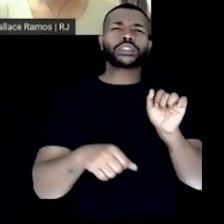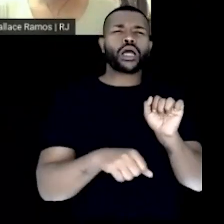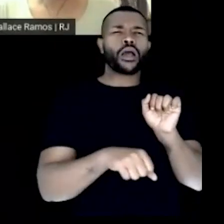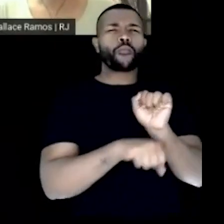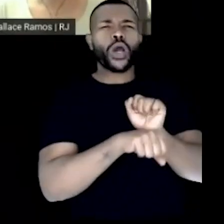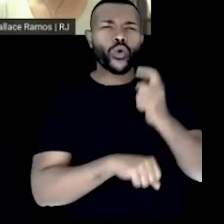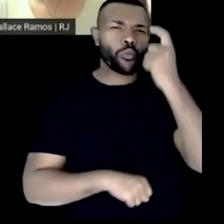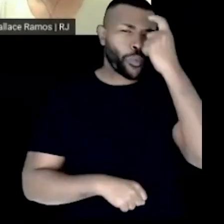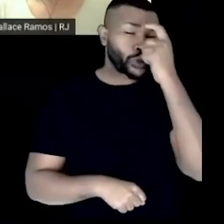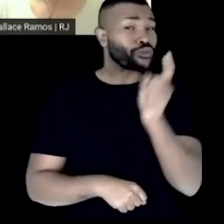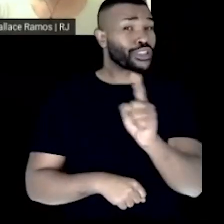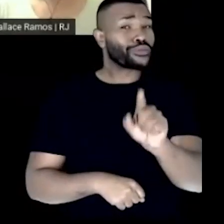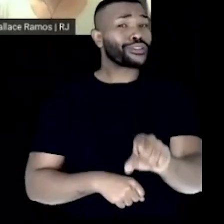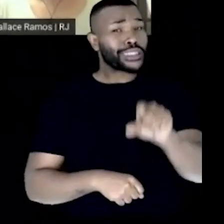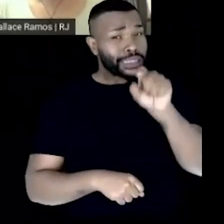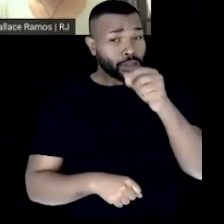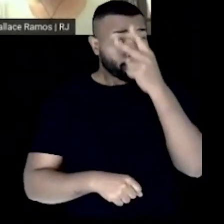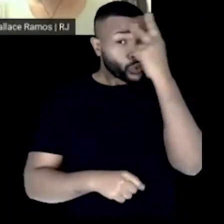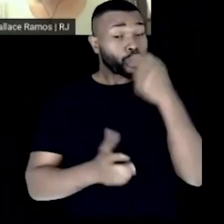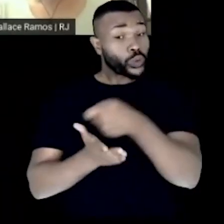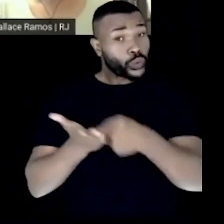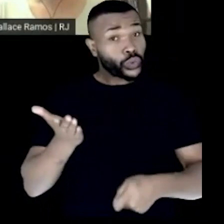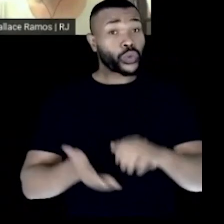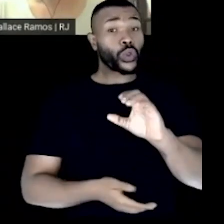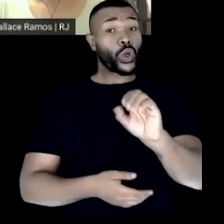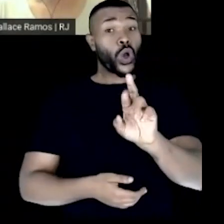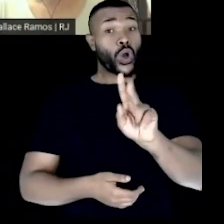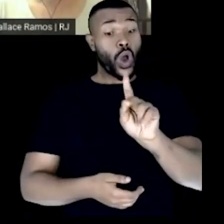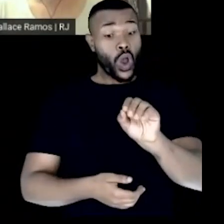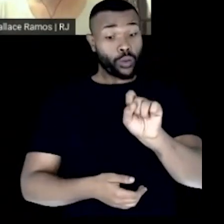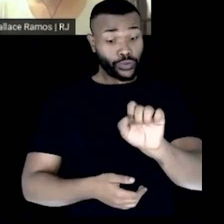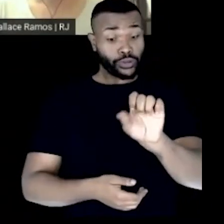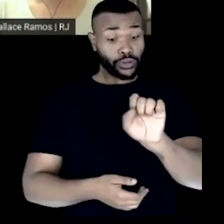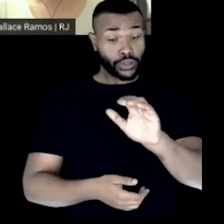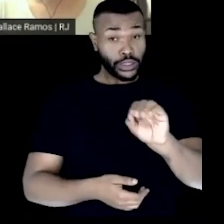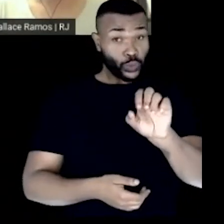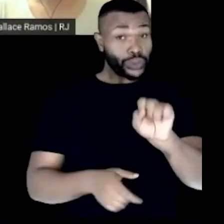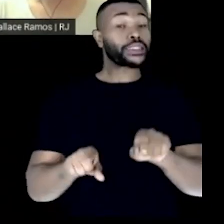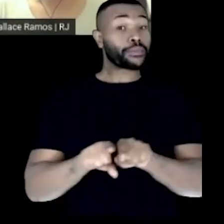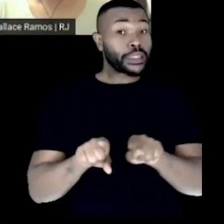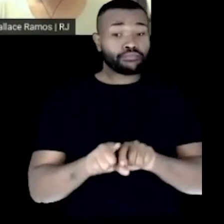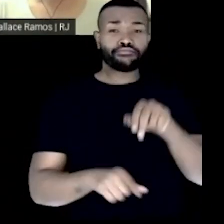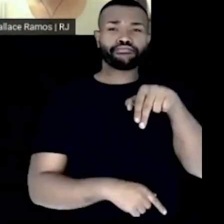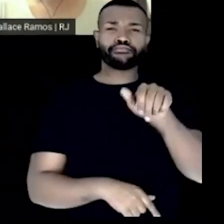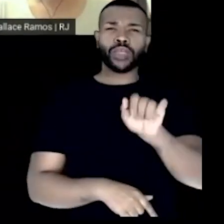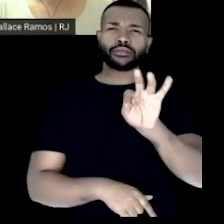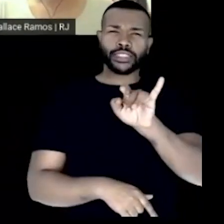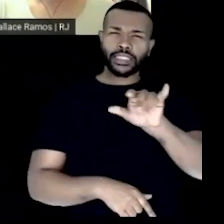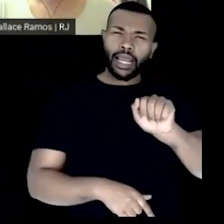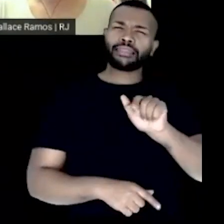assim, paramos e pensamos, a própria seleção de autores do Corpos Secos, né? A Natália e o Samir são gays e tal,